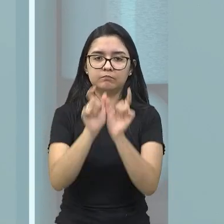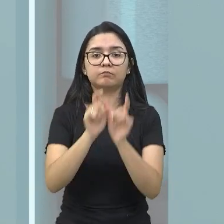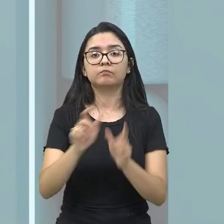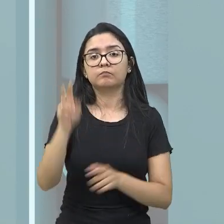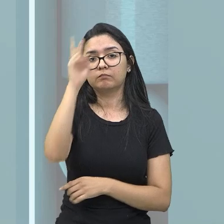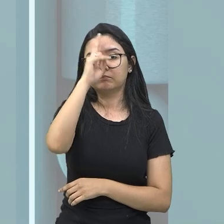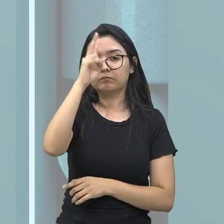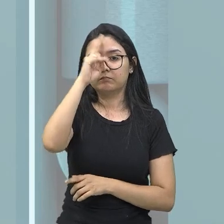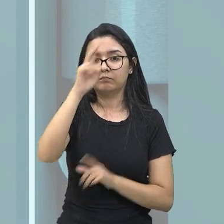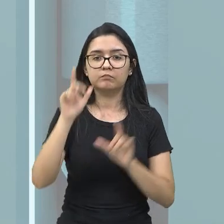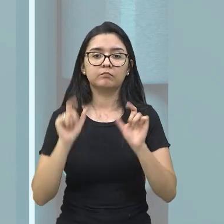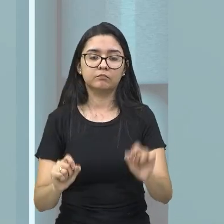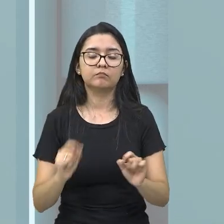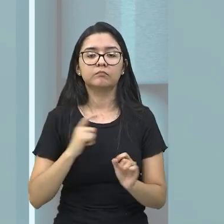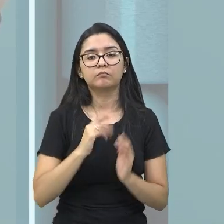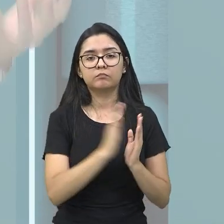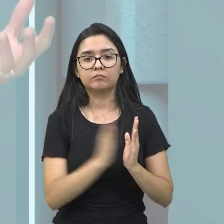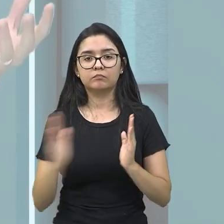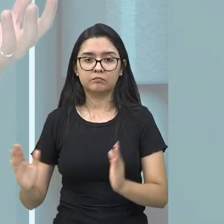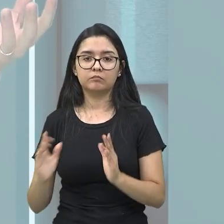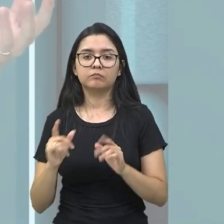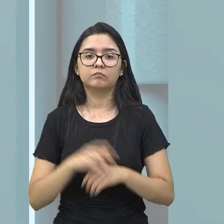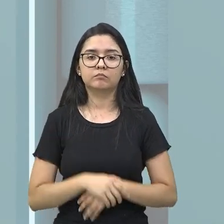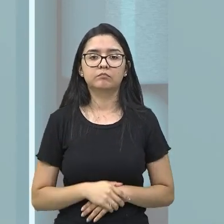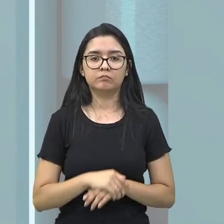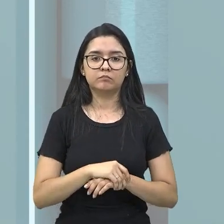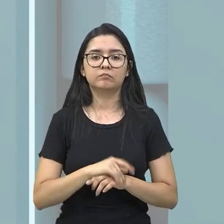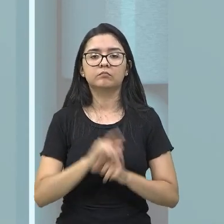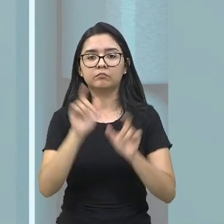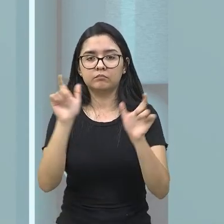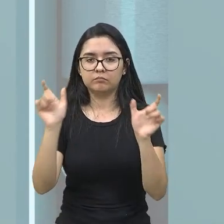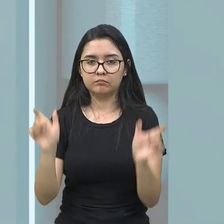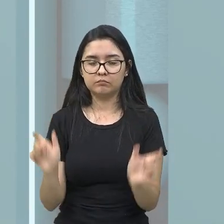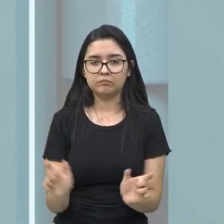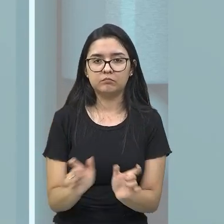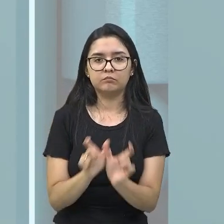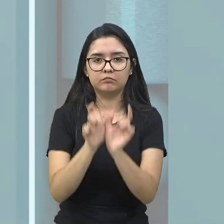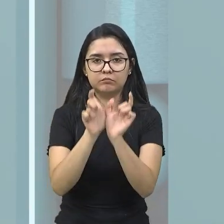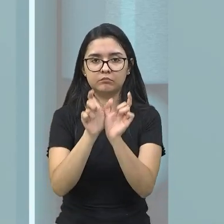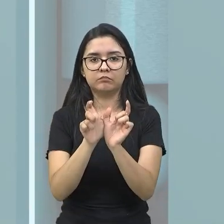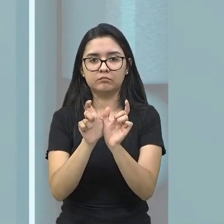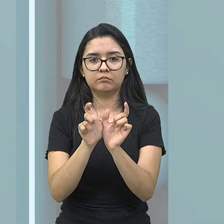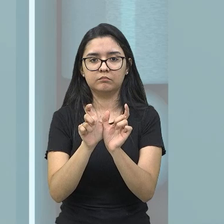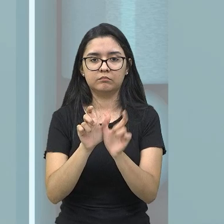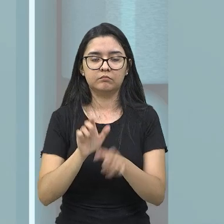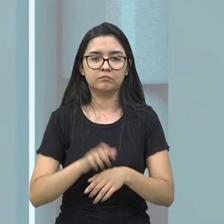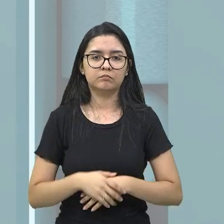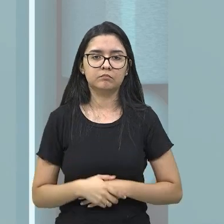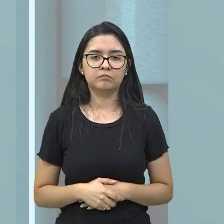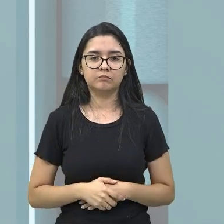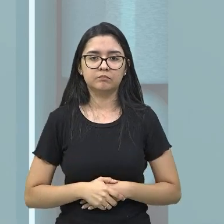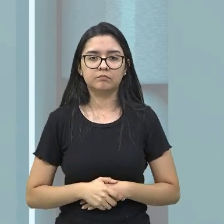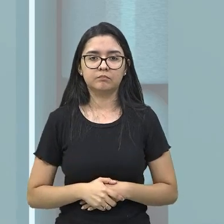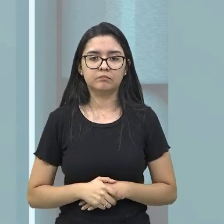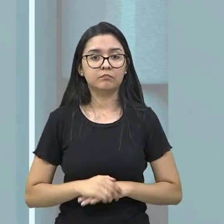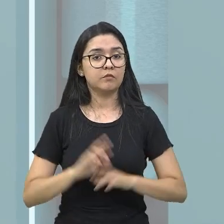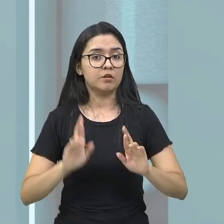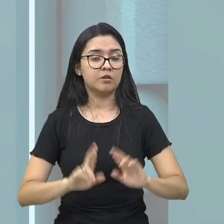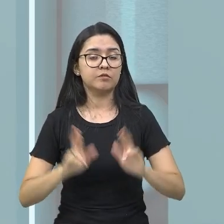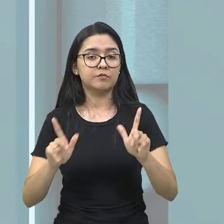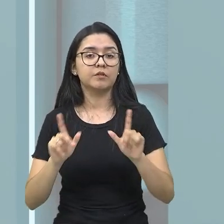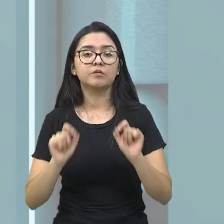Lembrando, são divididos em composição por justaposição e composição por aglutinação. E a